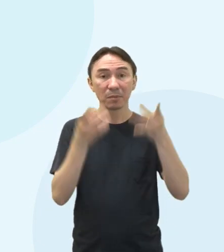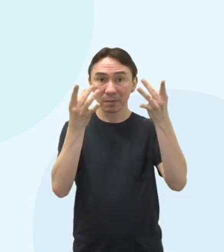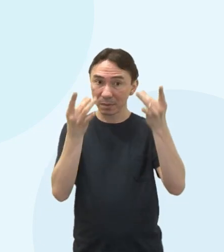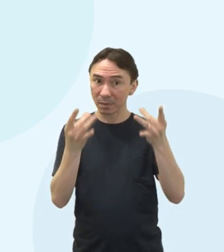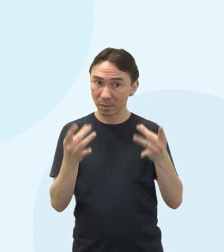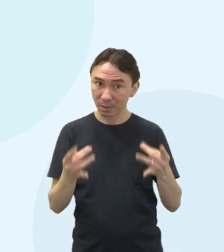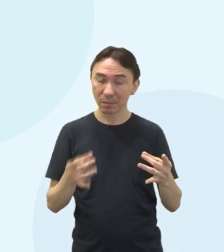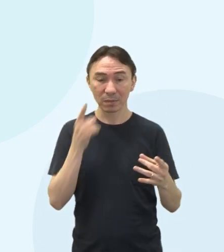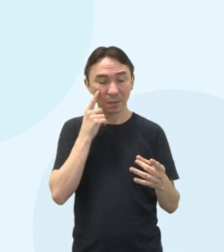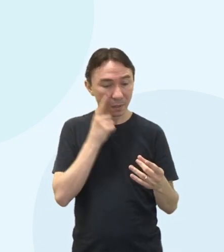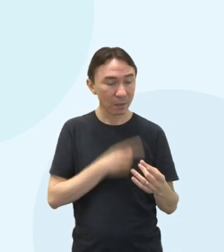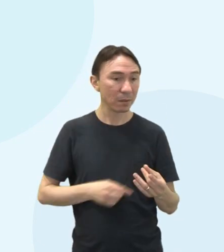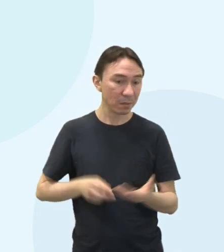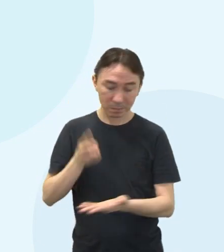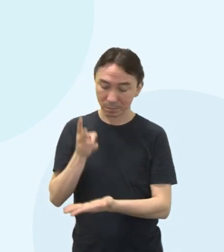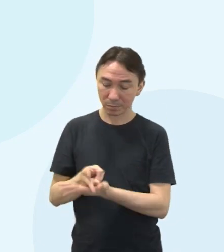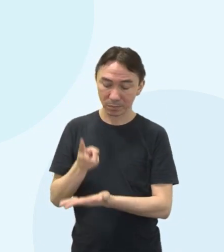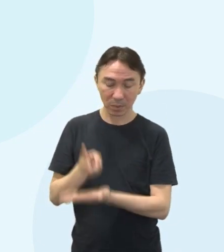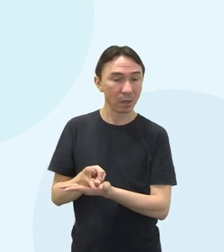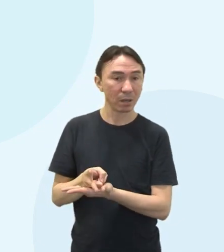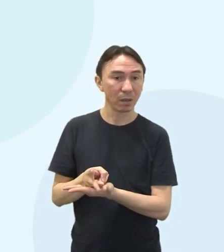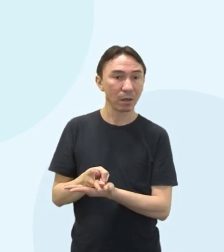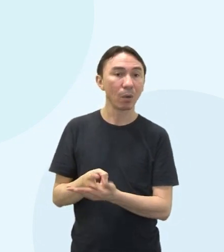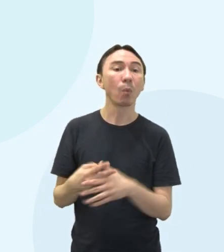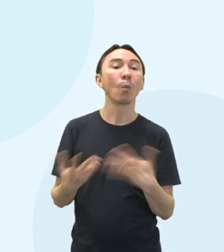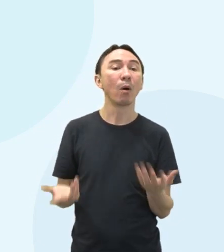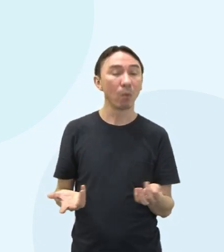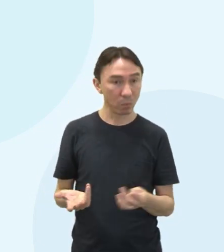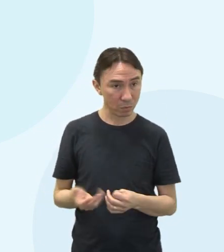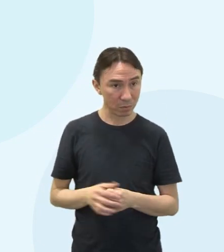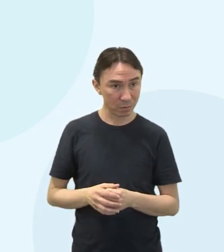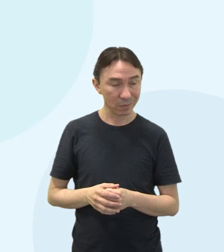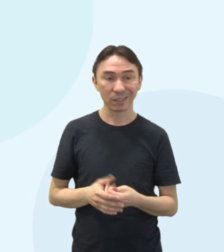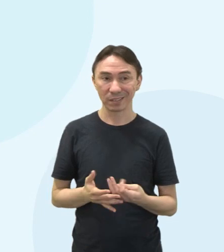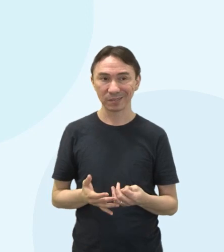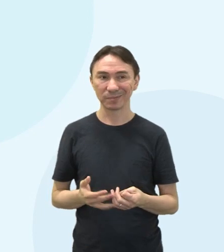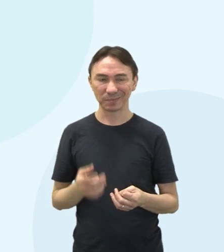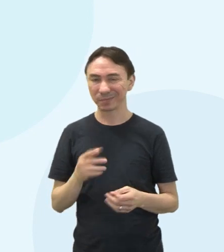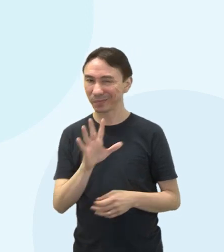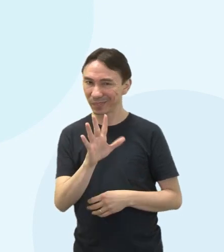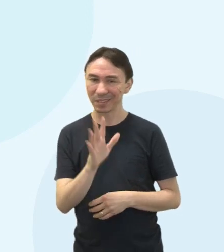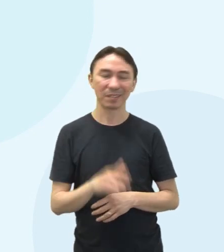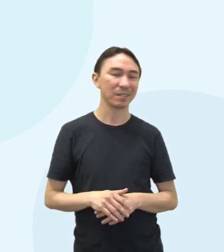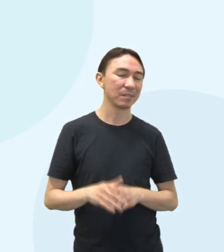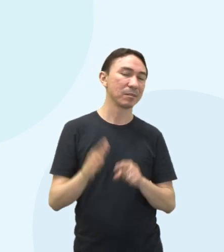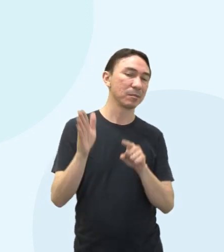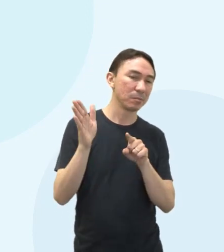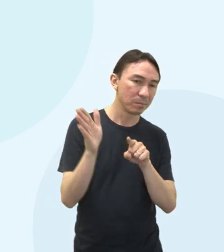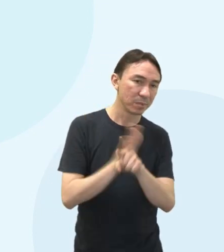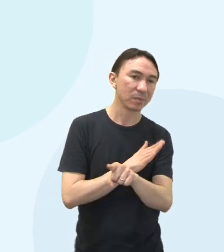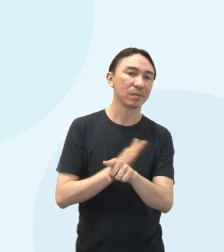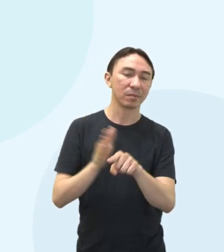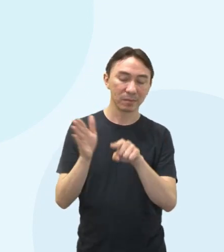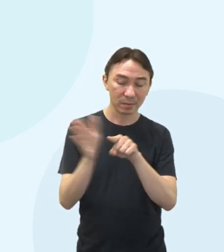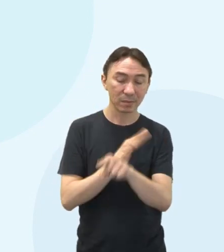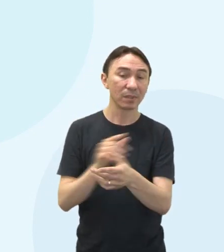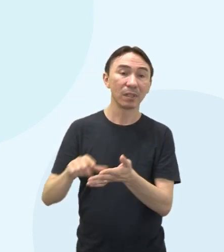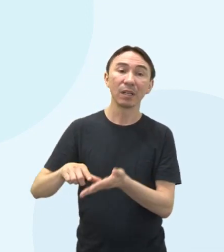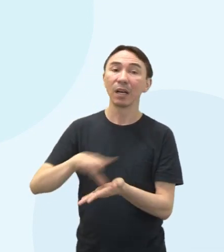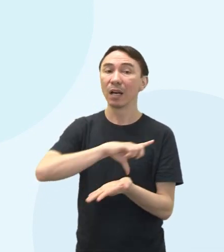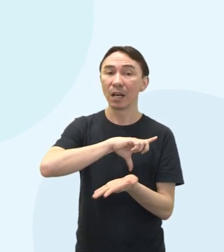né antes de iniciar o com as perguntas né porque é interessante